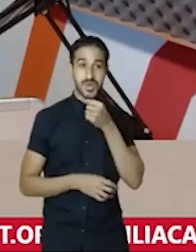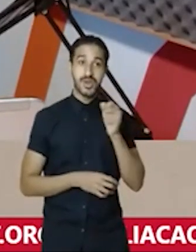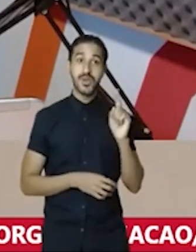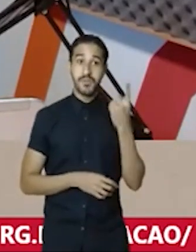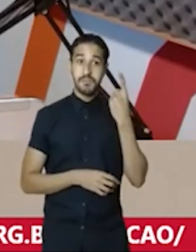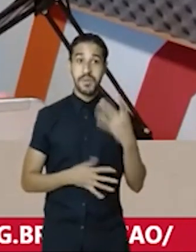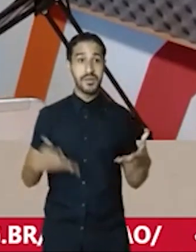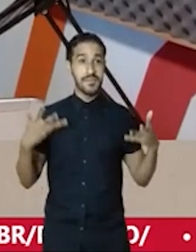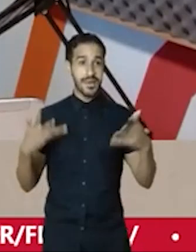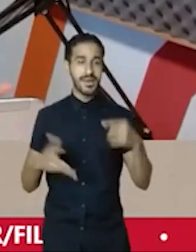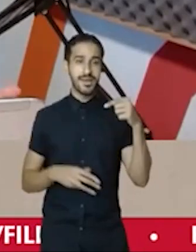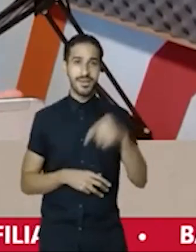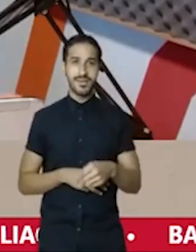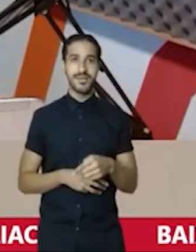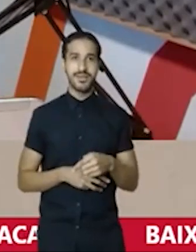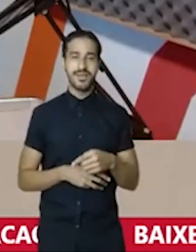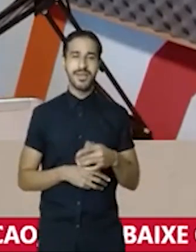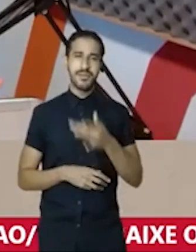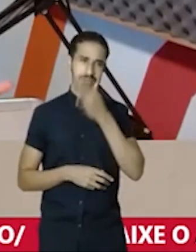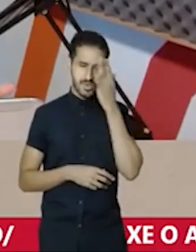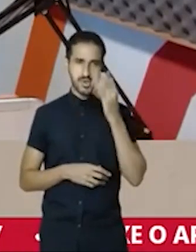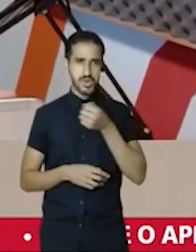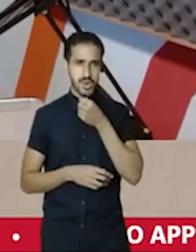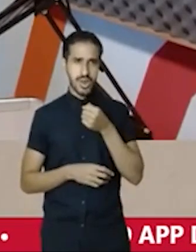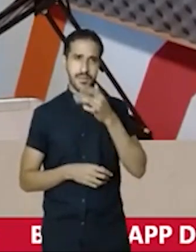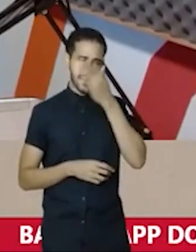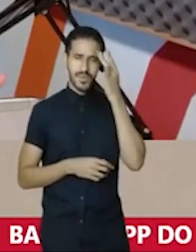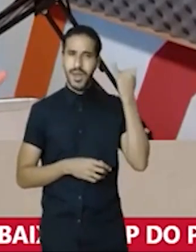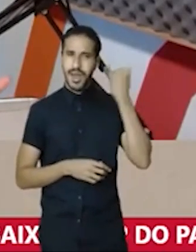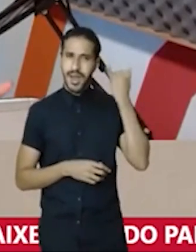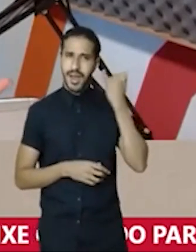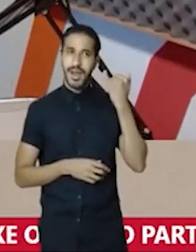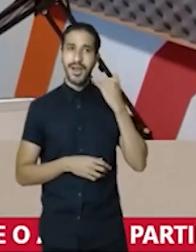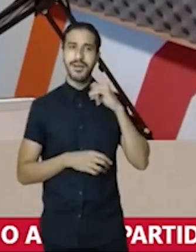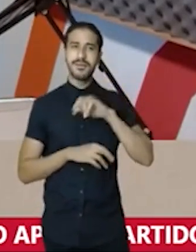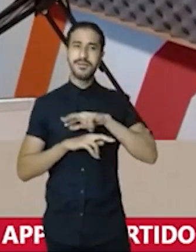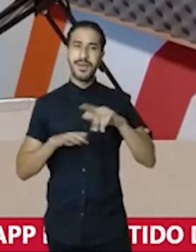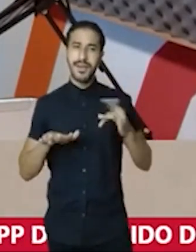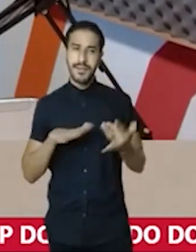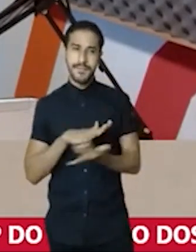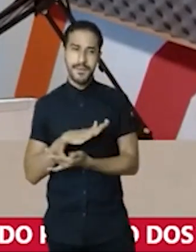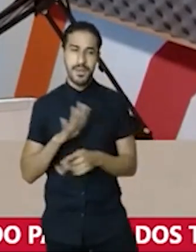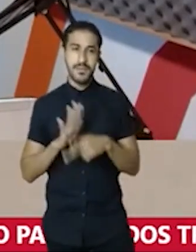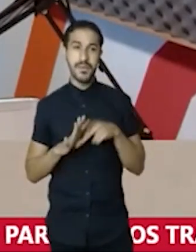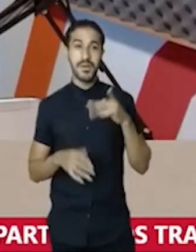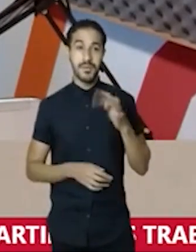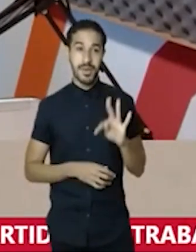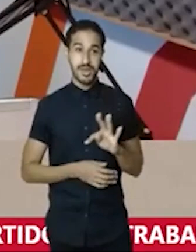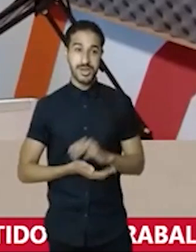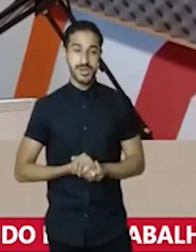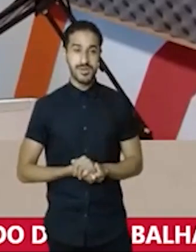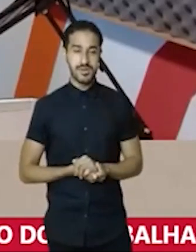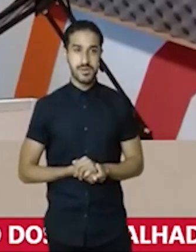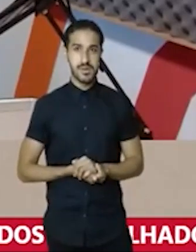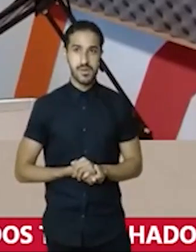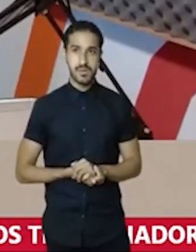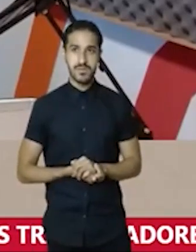primeira participação aqui, ao público do jornal, ao público da rádio, dos veículos próprios do partido.